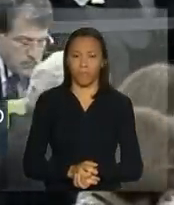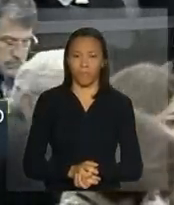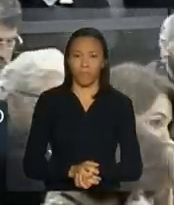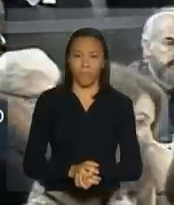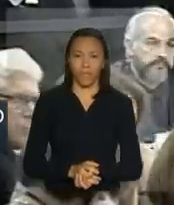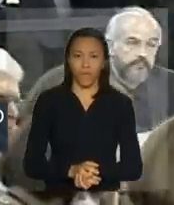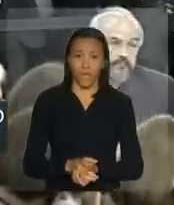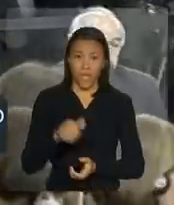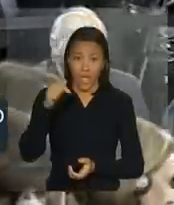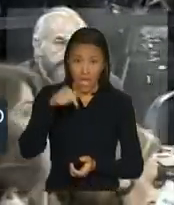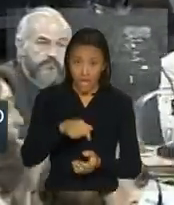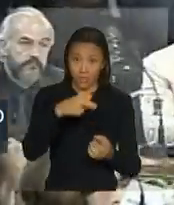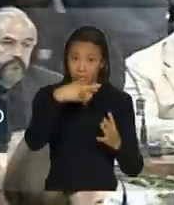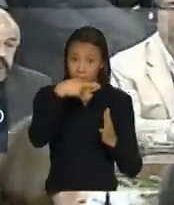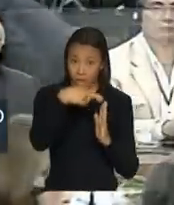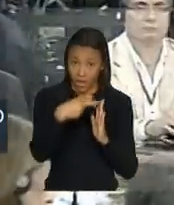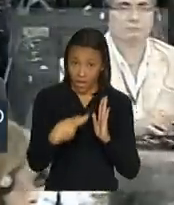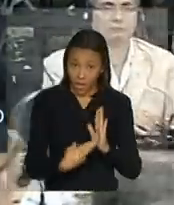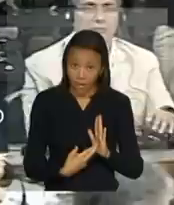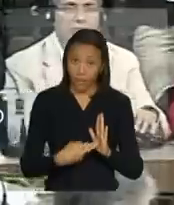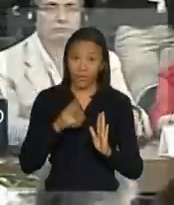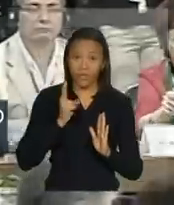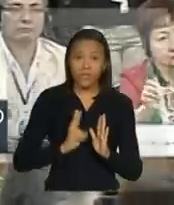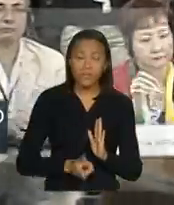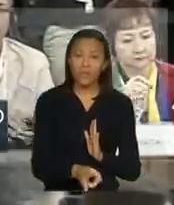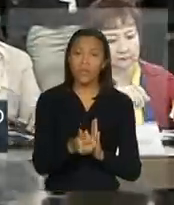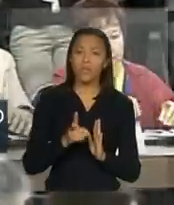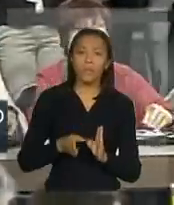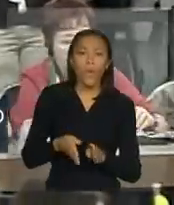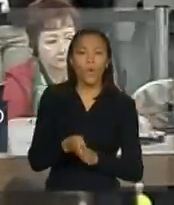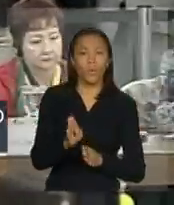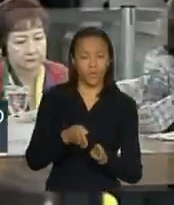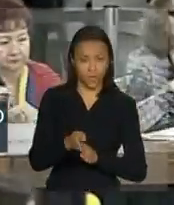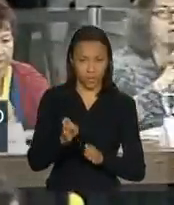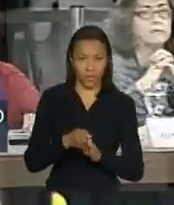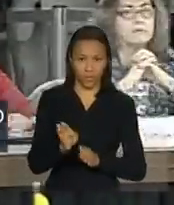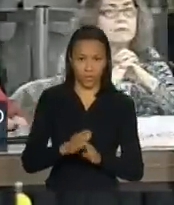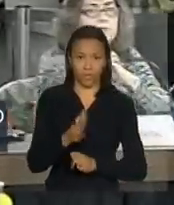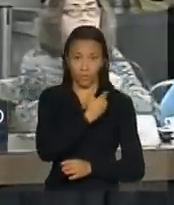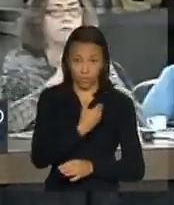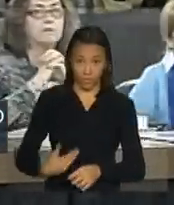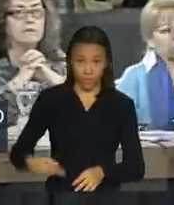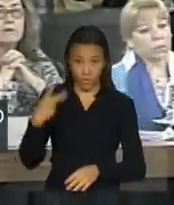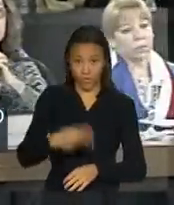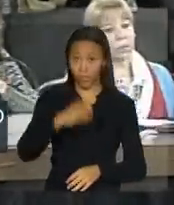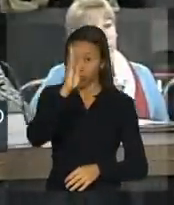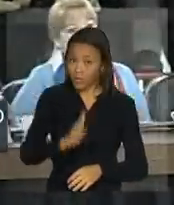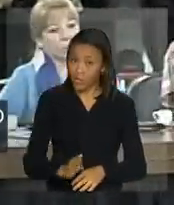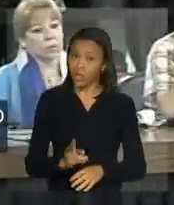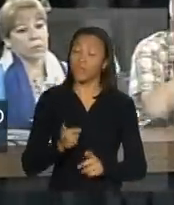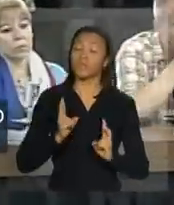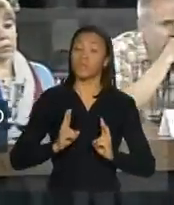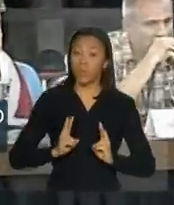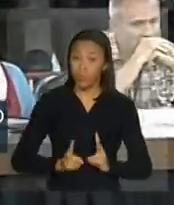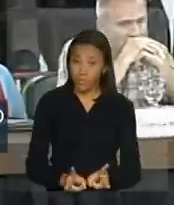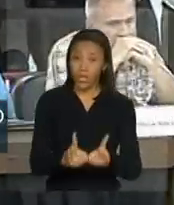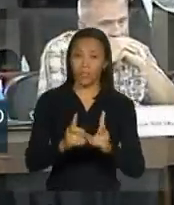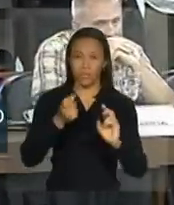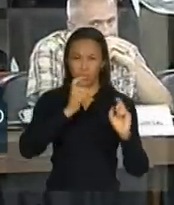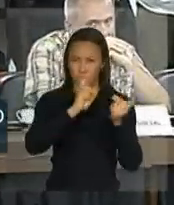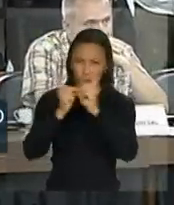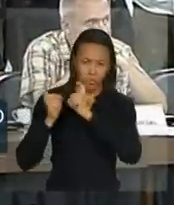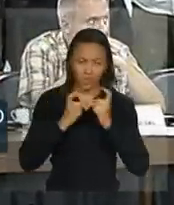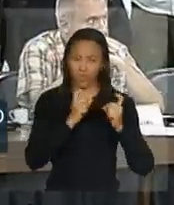Esses critérios orientaram a presidência pro tempore brasileira, dando seguimento às discussões que